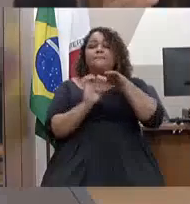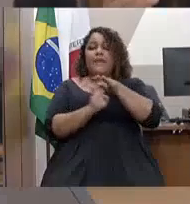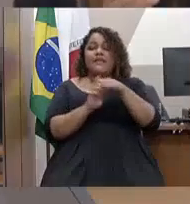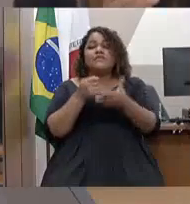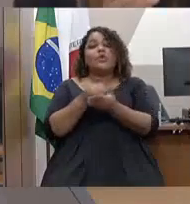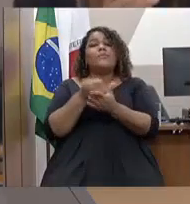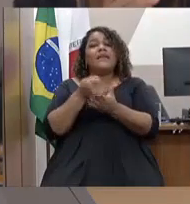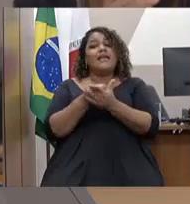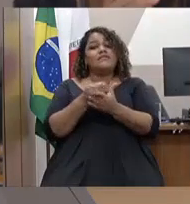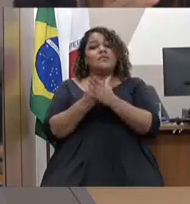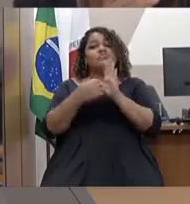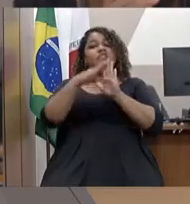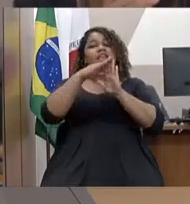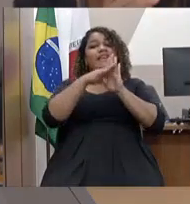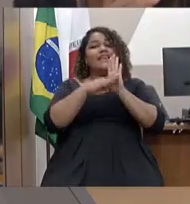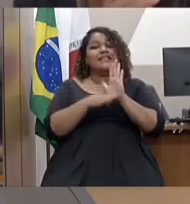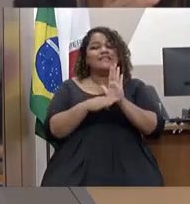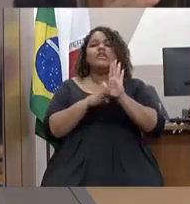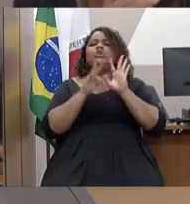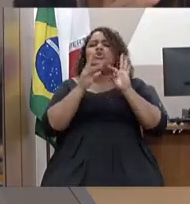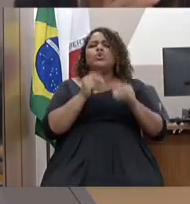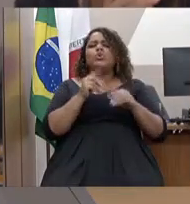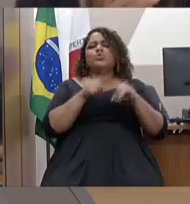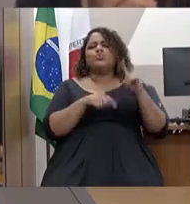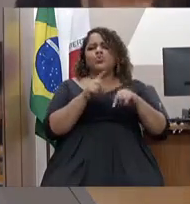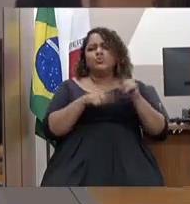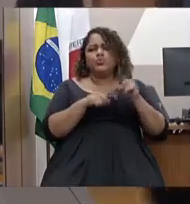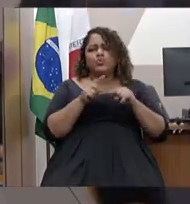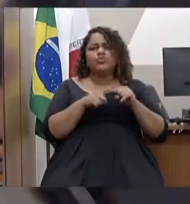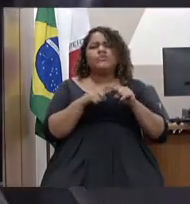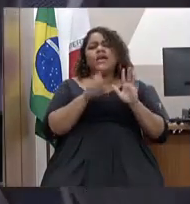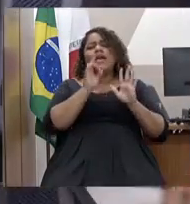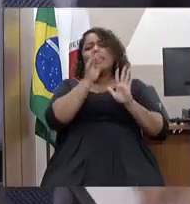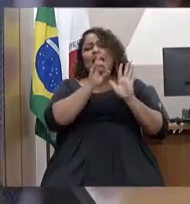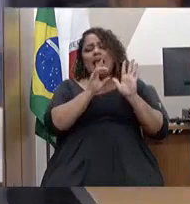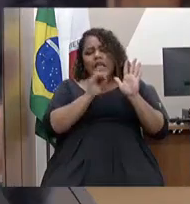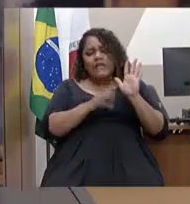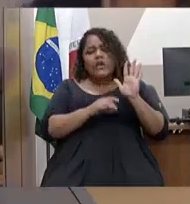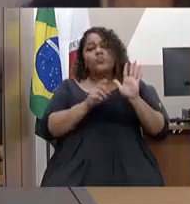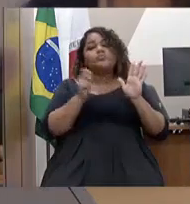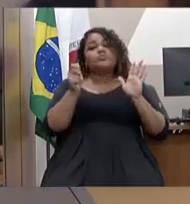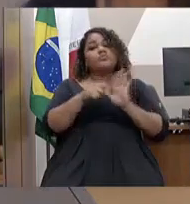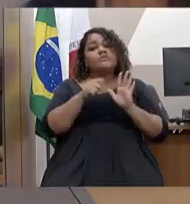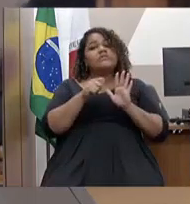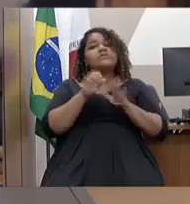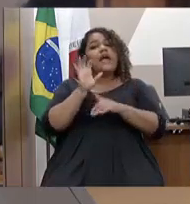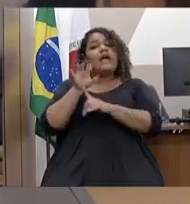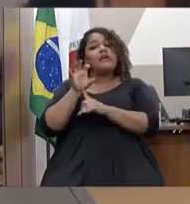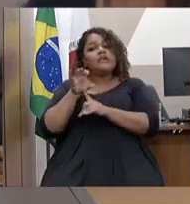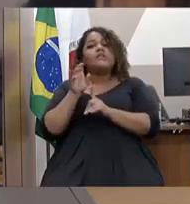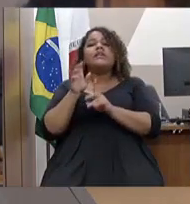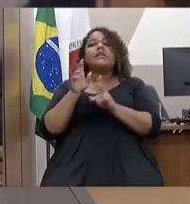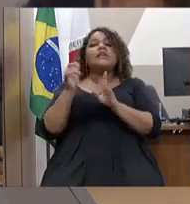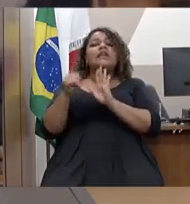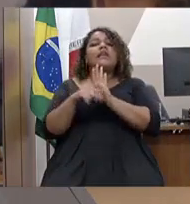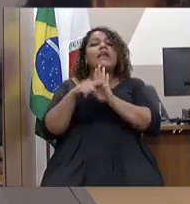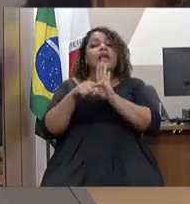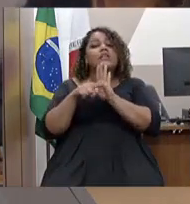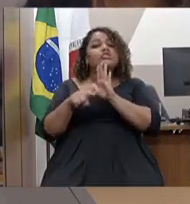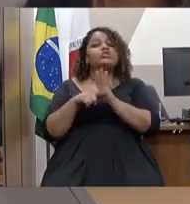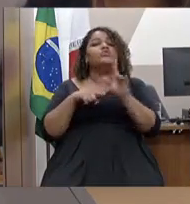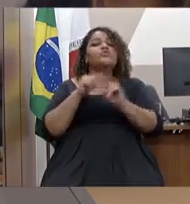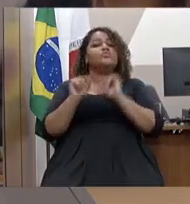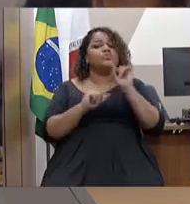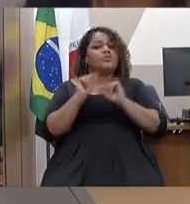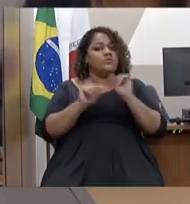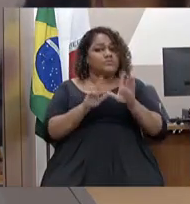é o tipo de efeito negativo que cada produto desse possa a causar sobre os trabalhadores isso mesmo